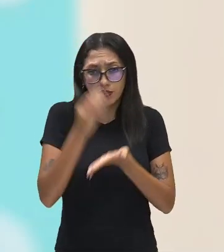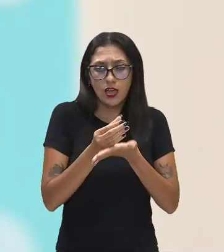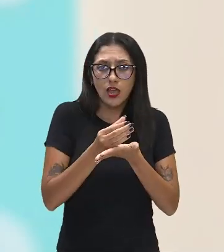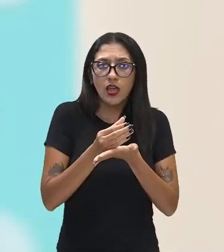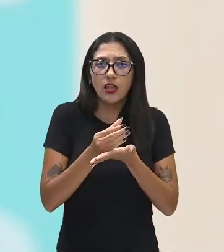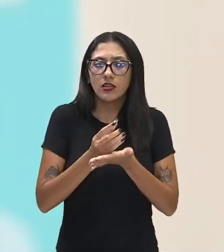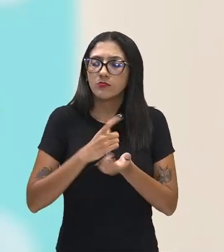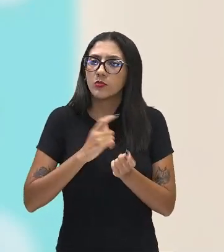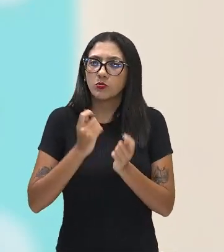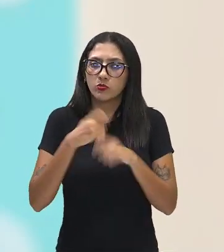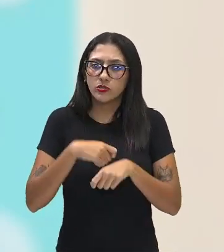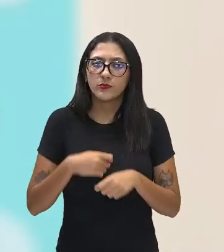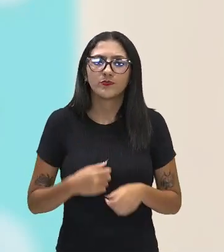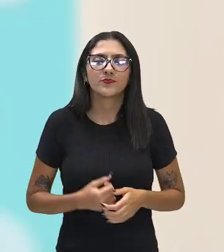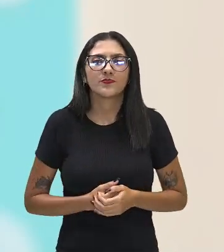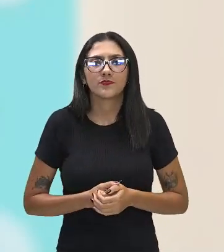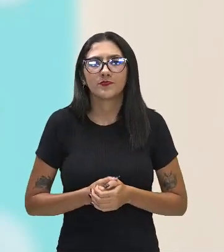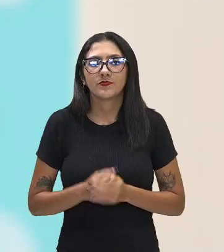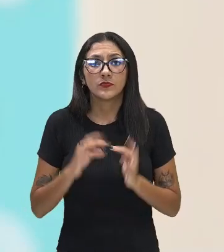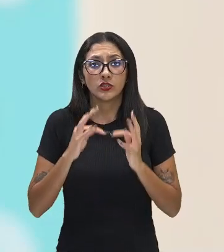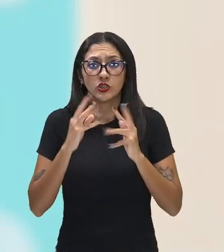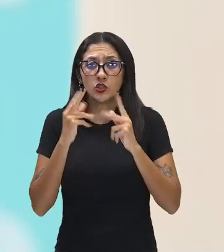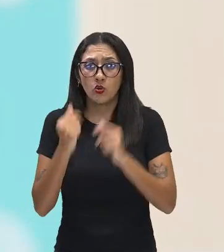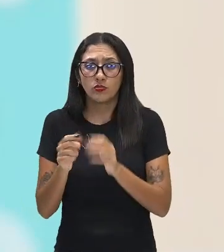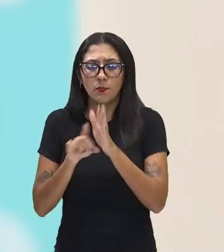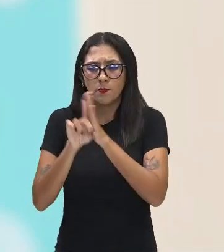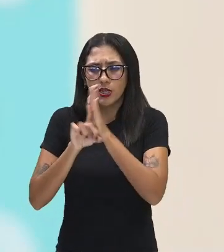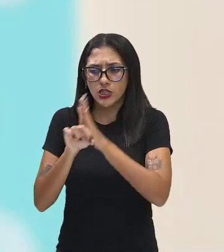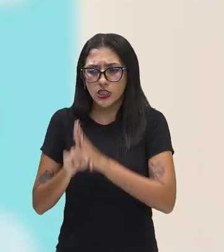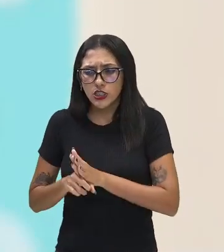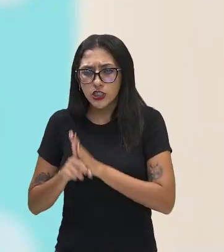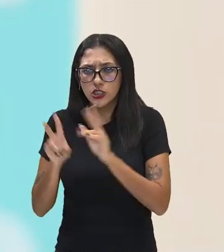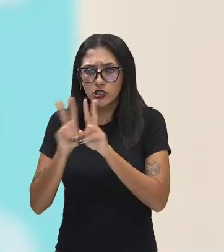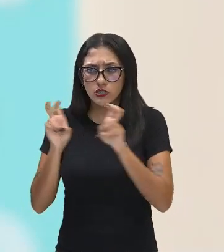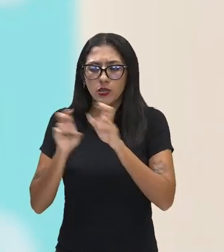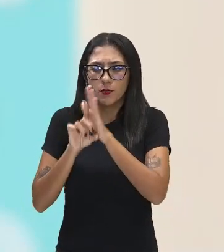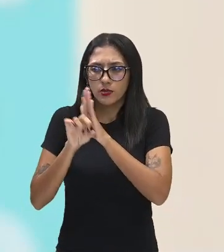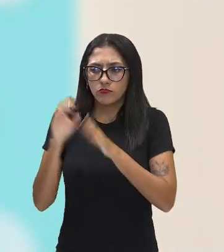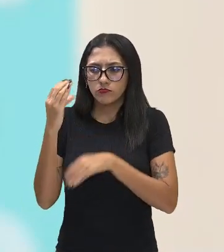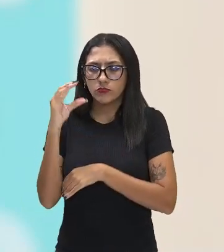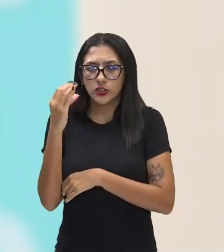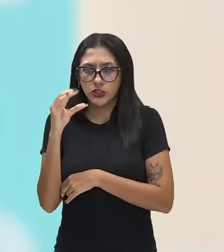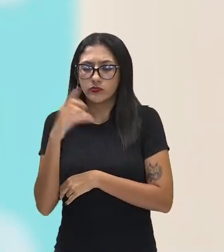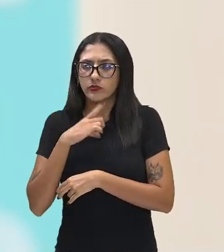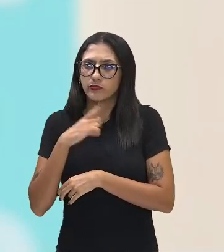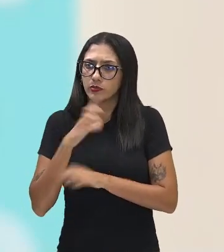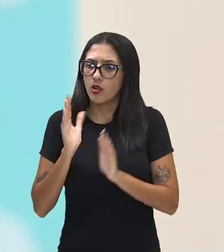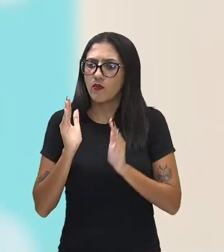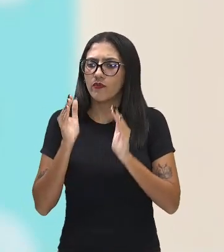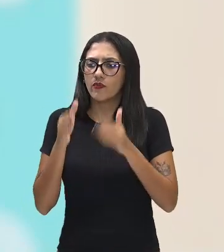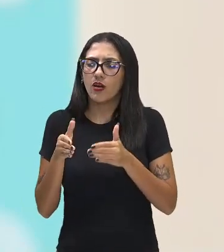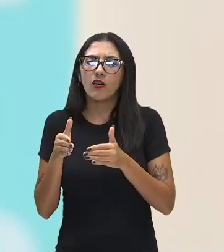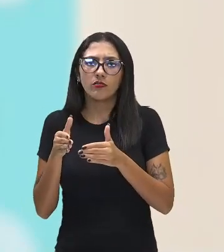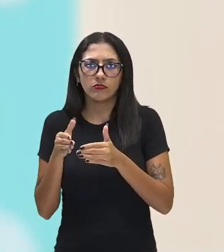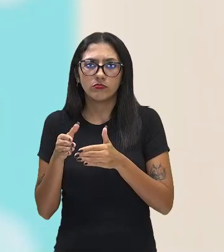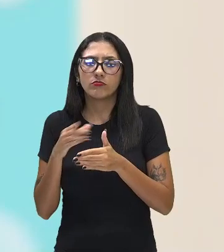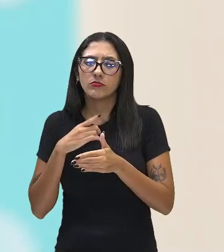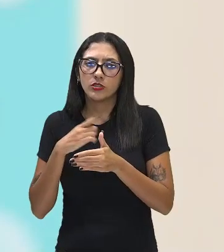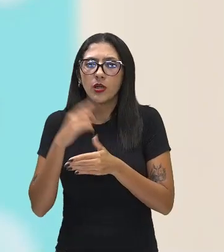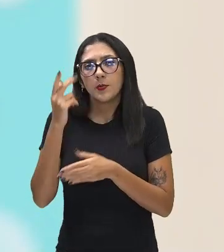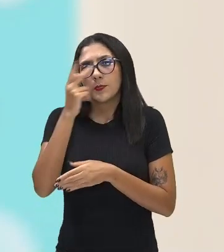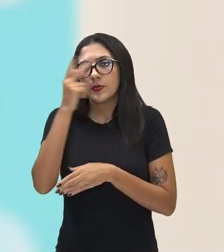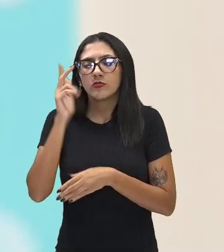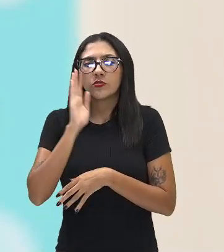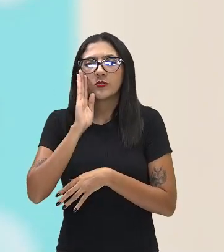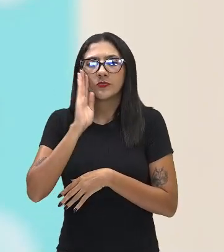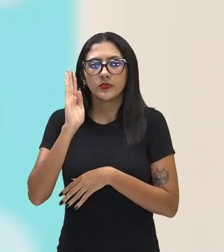claro que toda pesquisa científica ele vai ter um foco, né? Vai ter os informantes, ou